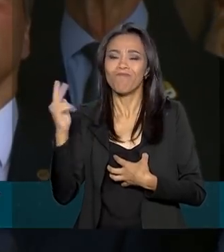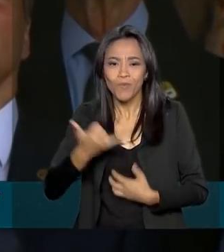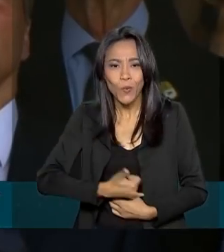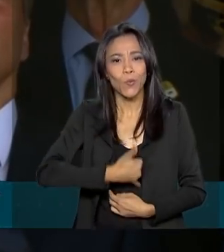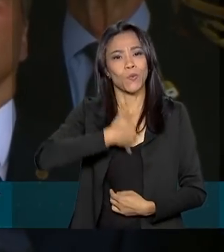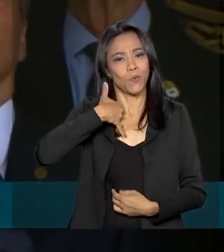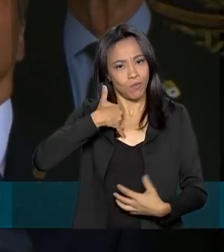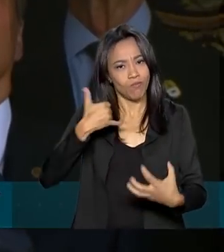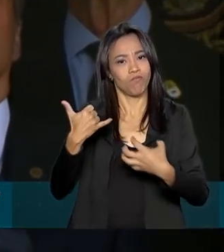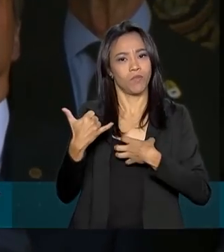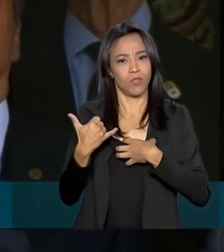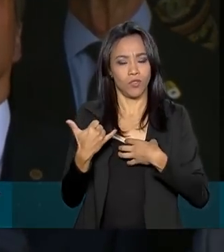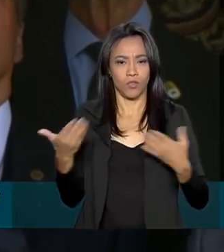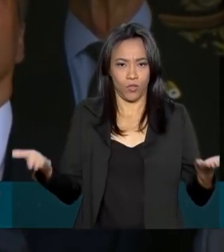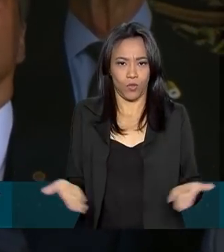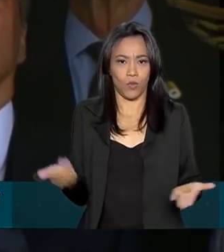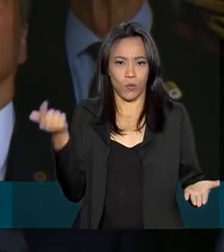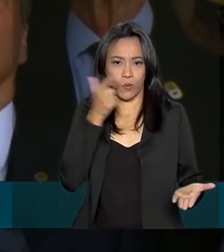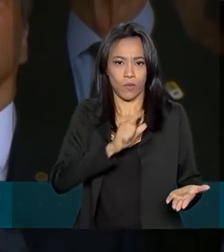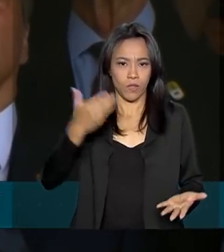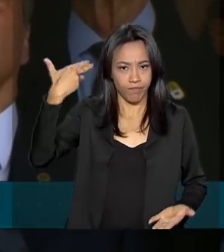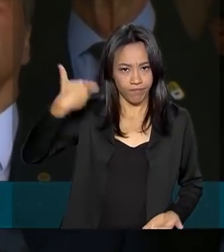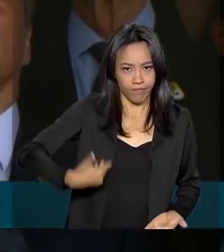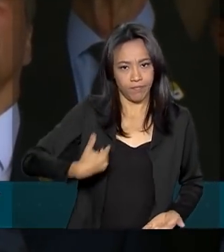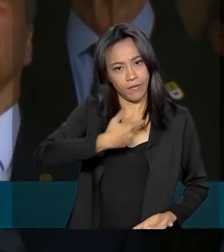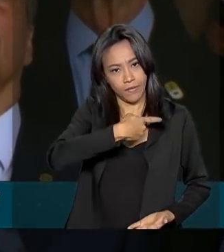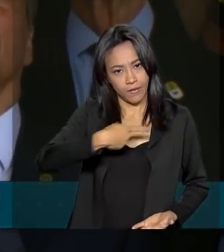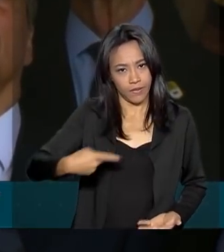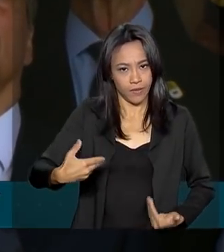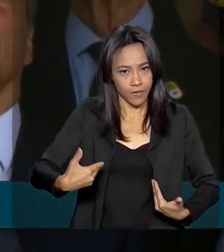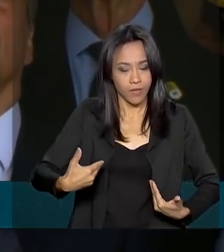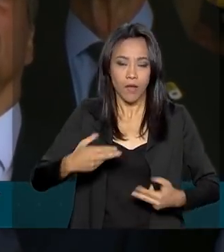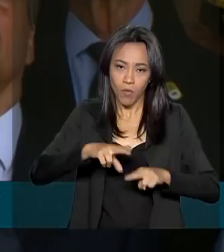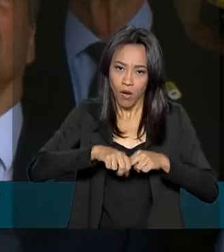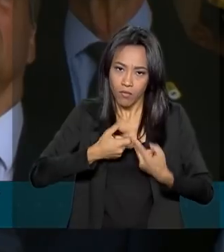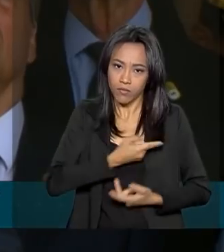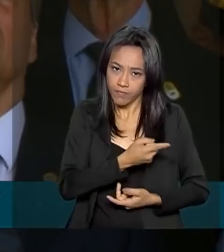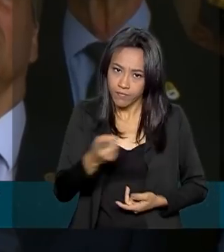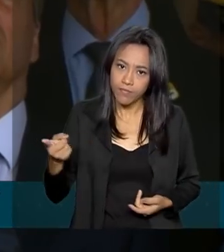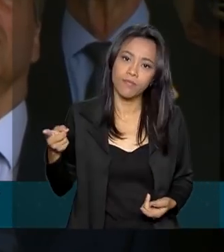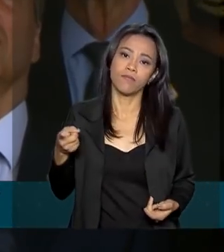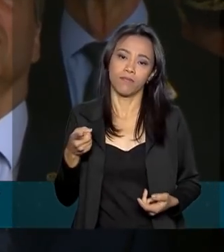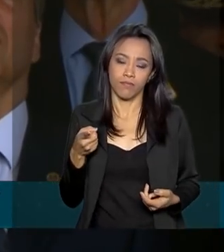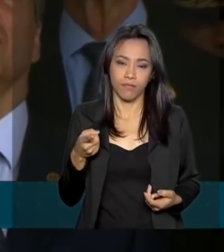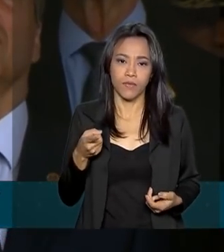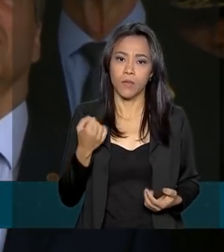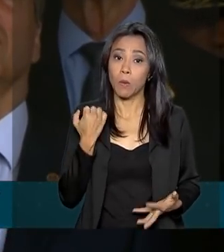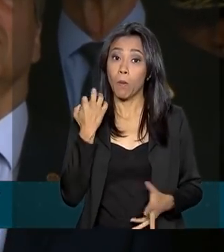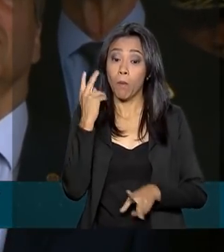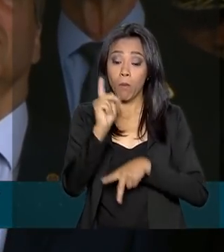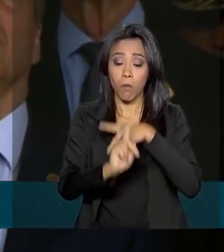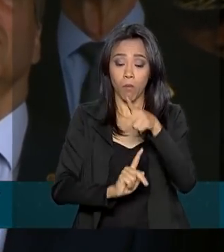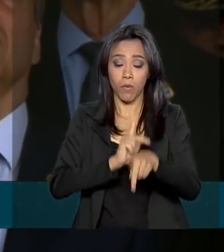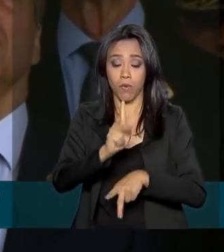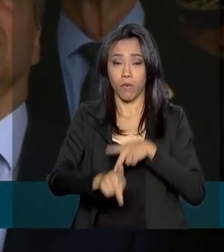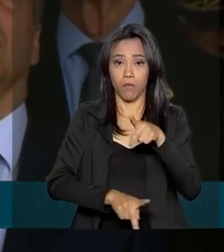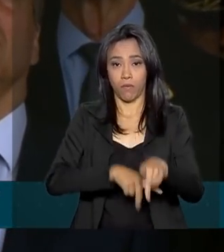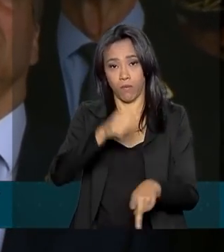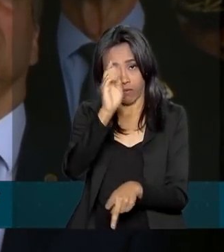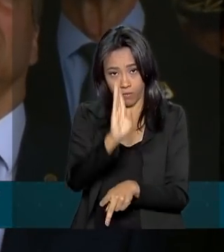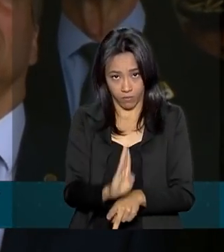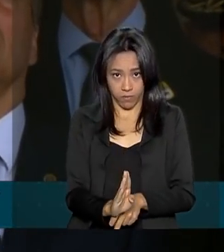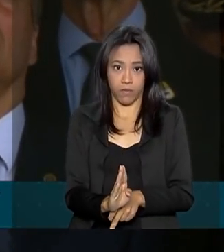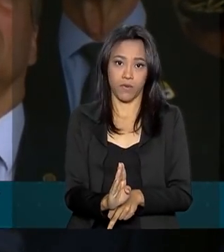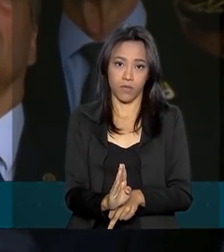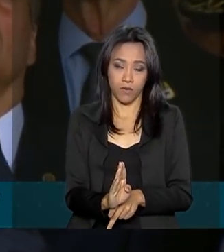momento. Devo isso a vocês, povo brasileiro,